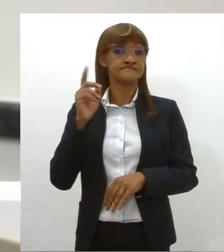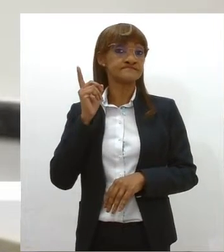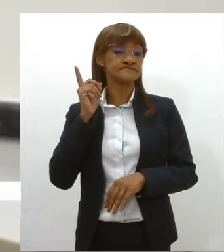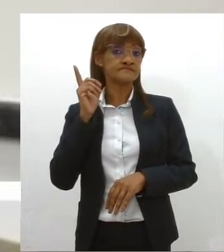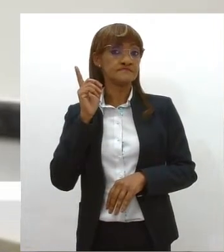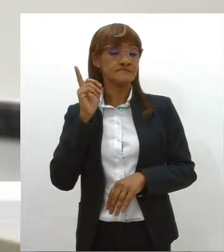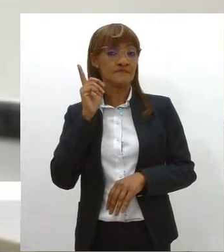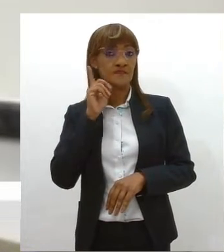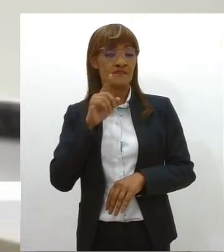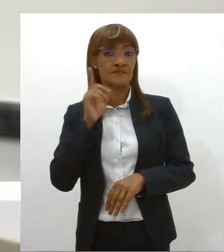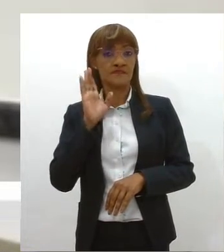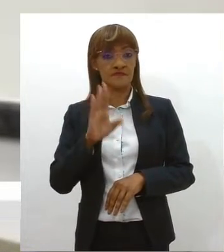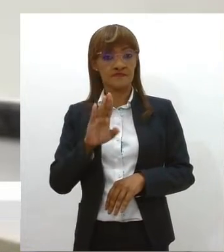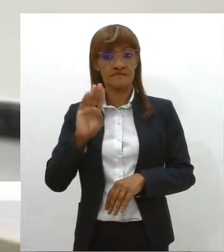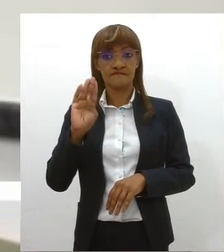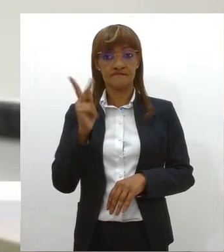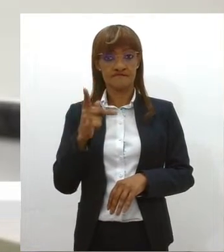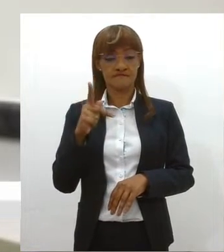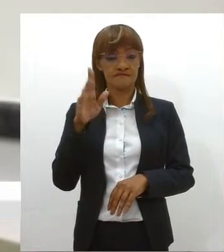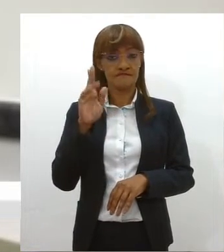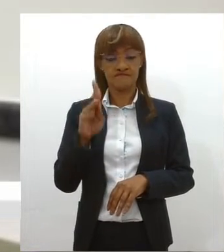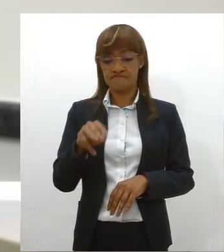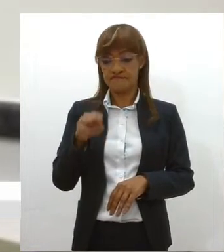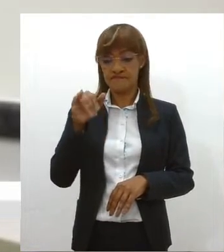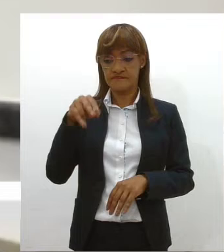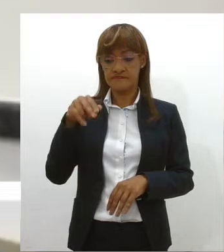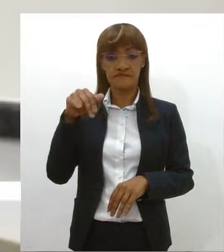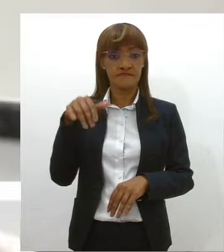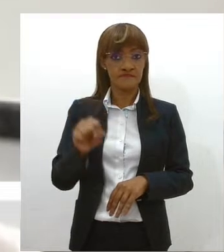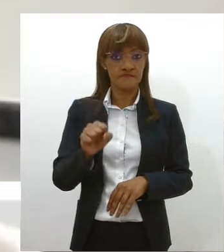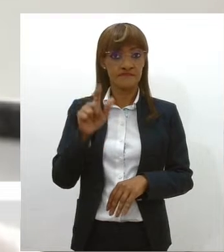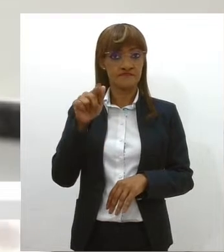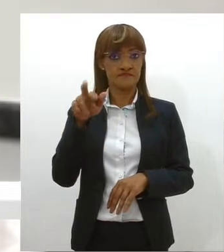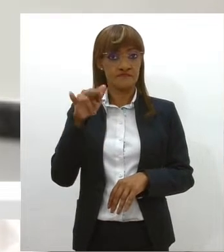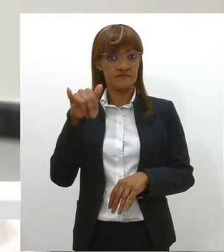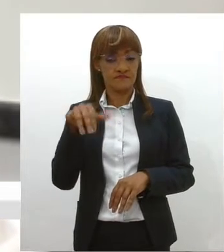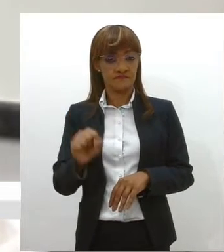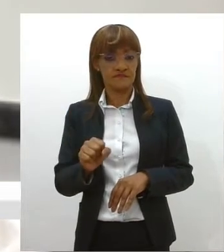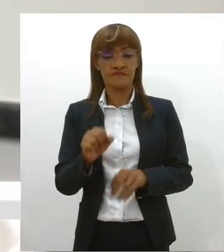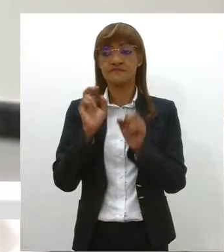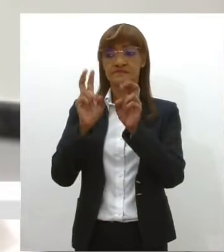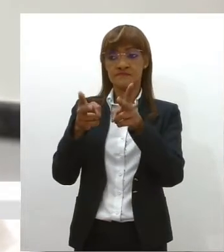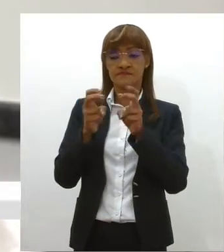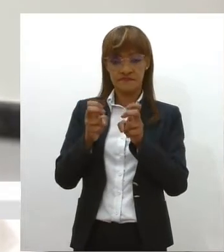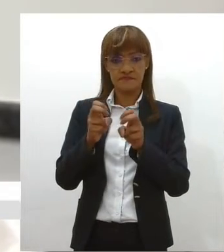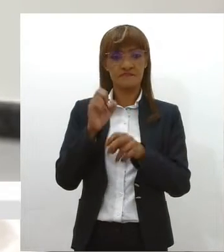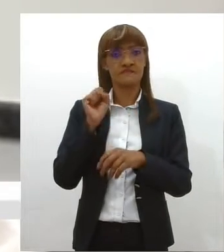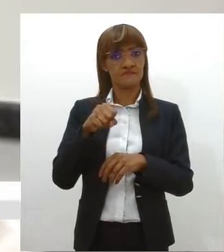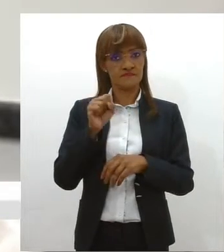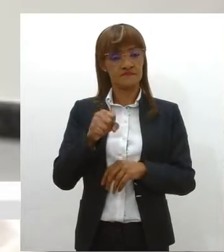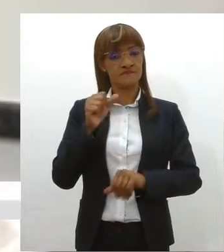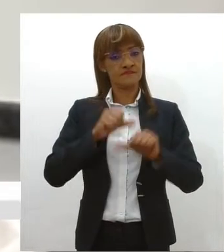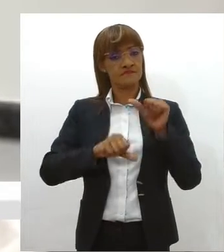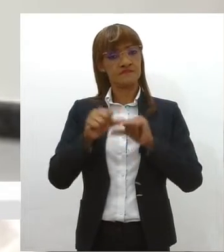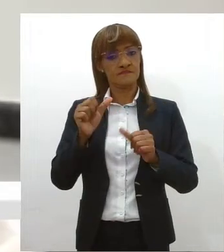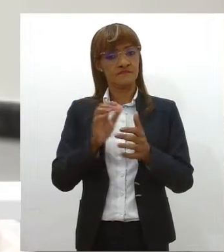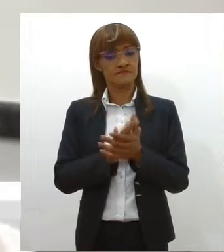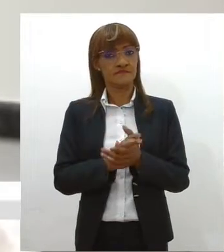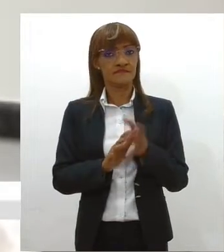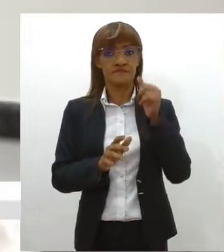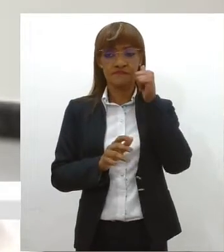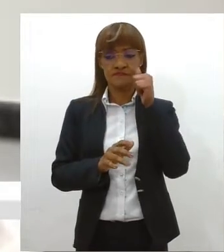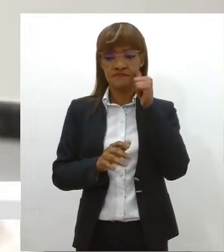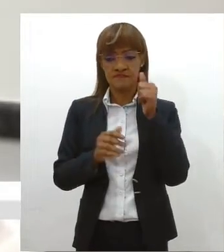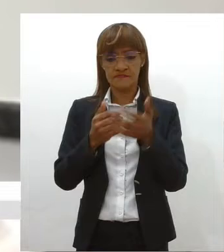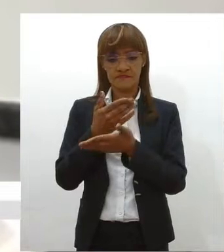entrevistados, se eu não me engano, foram umas 800 entrevistadas, e eles perceberam que, sim, havia essa alteração. Então, muitas mulheres relataram, e